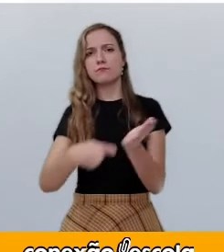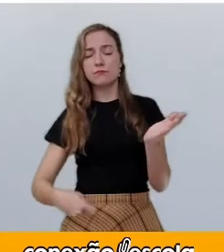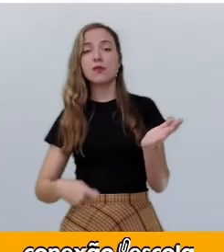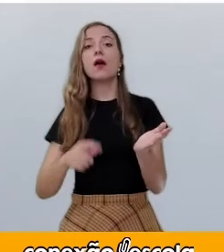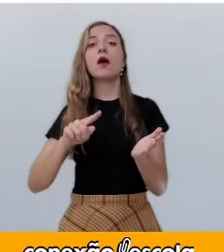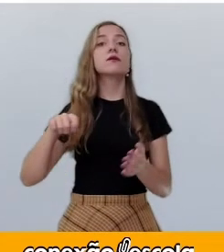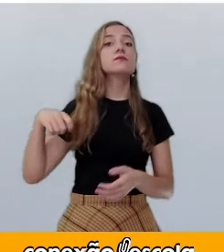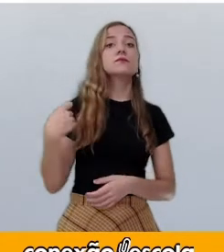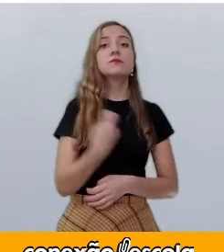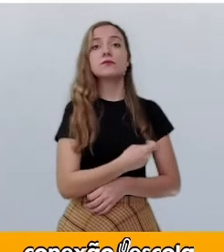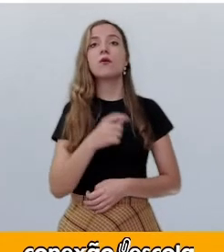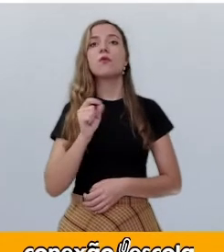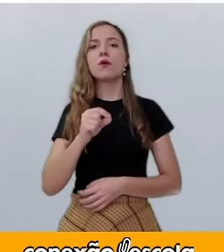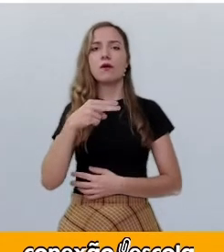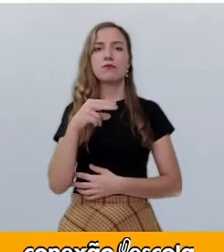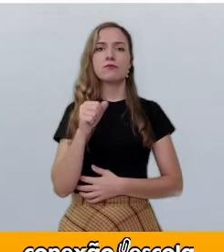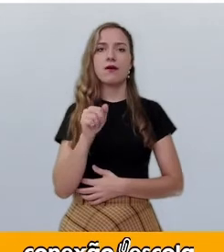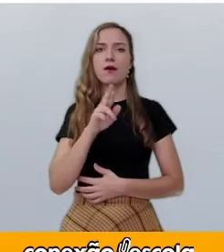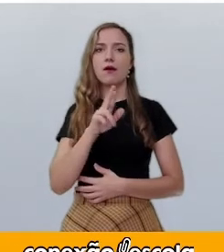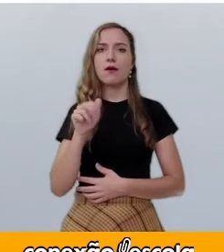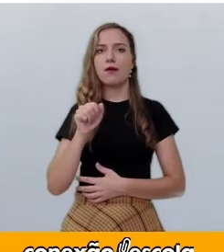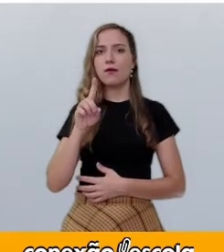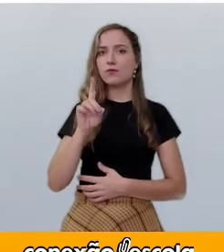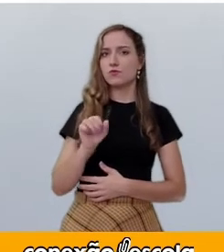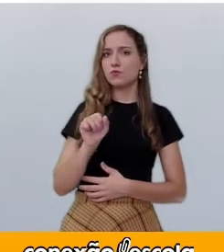é chamado de narrador